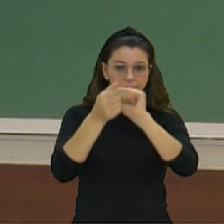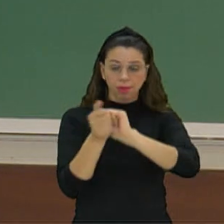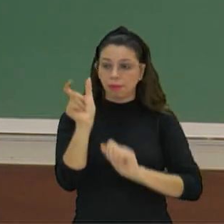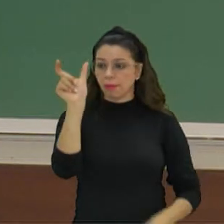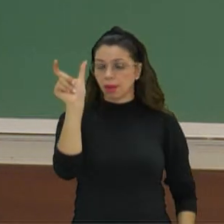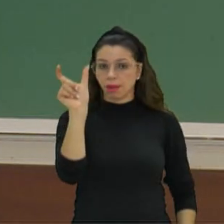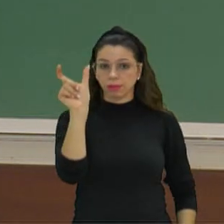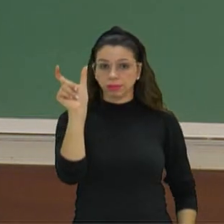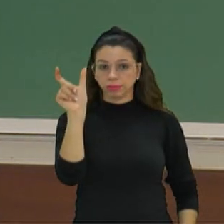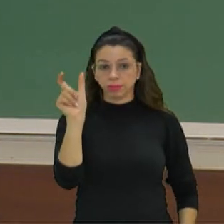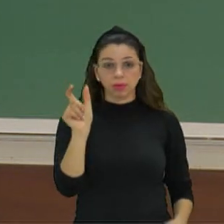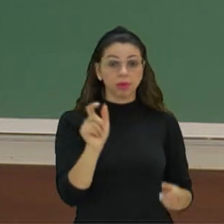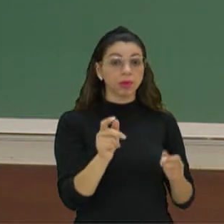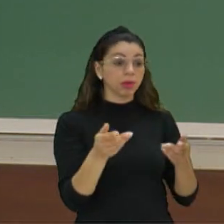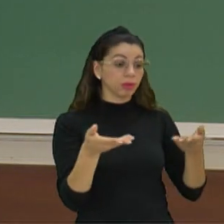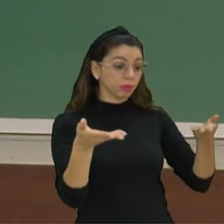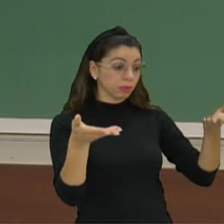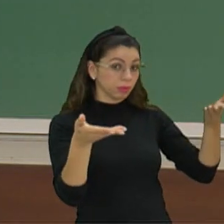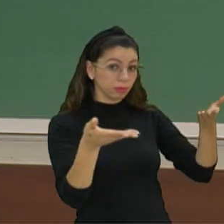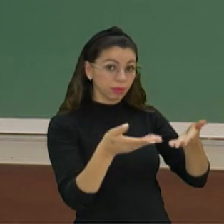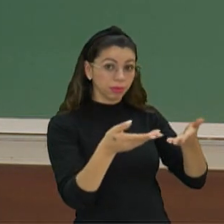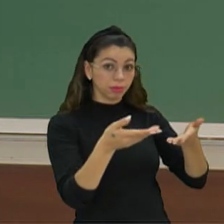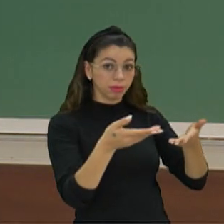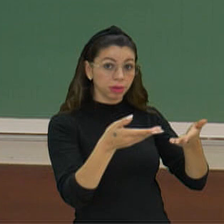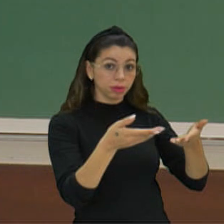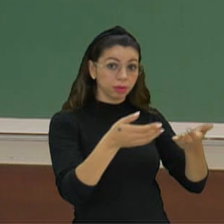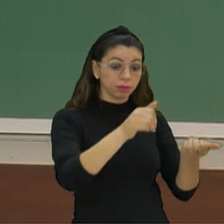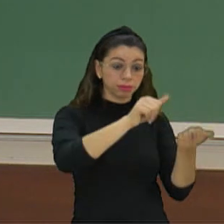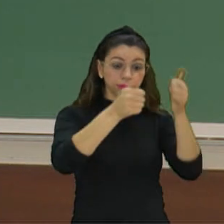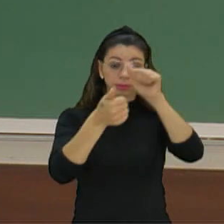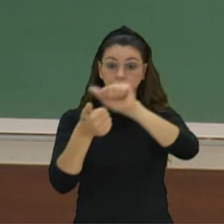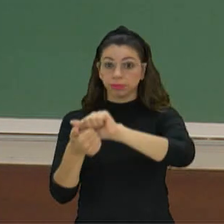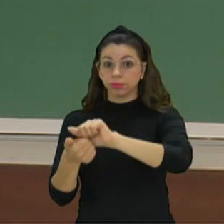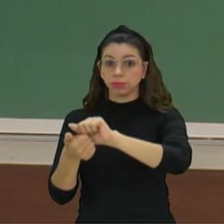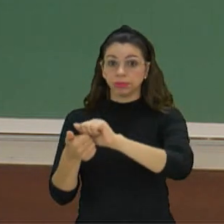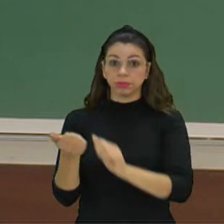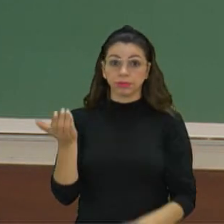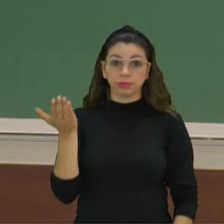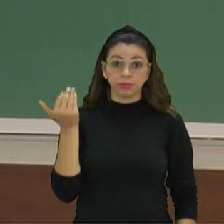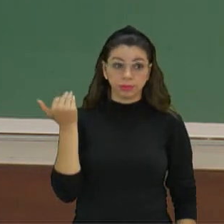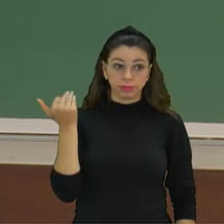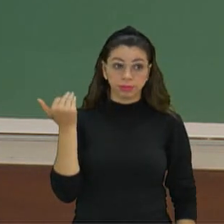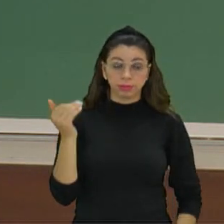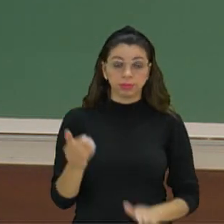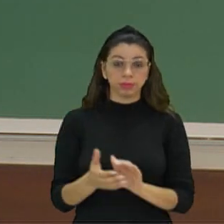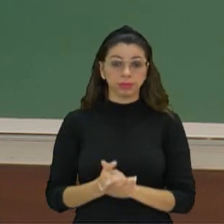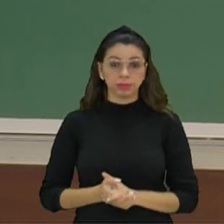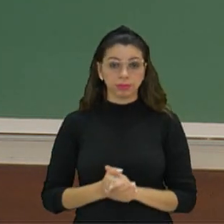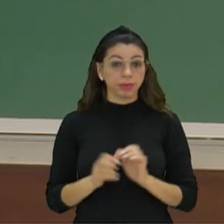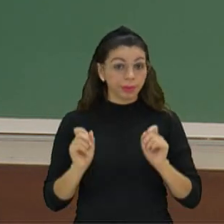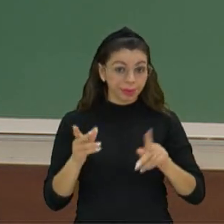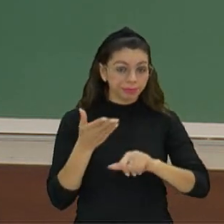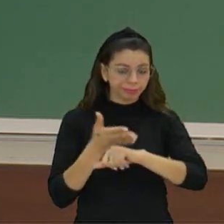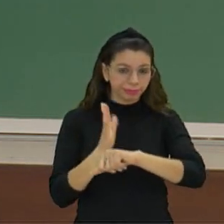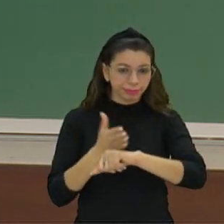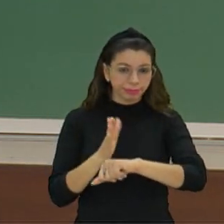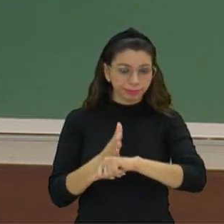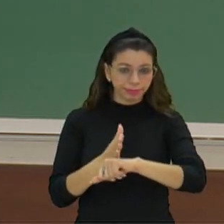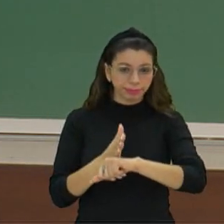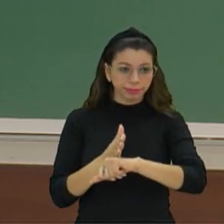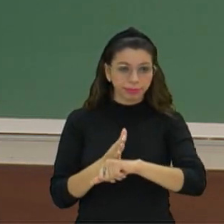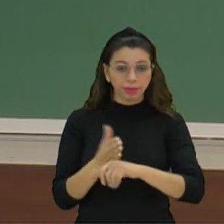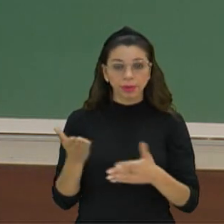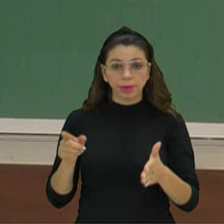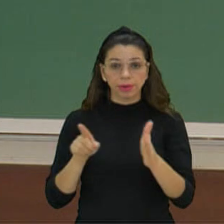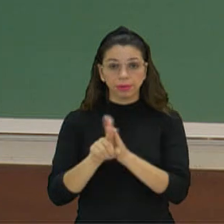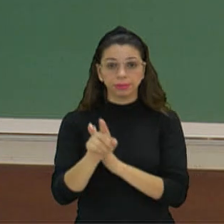presente você joga para o passado. Como a gente está falando de um menino, he, ok? Bora praticar um pouco mais, só que agora no